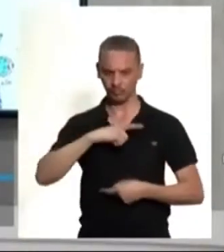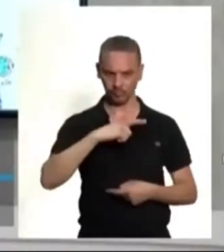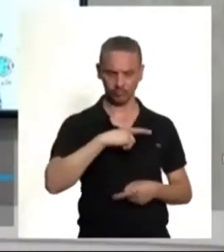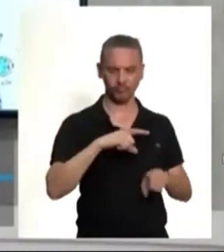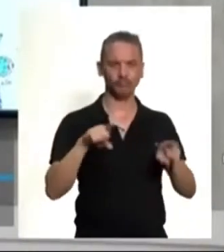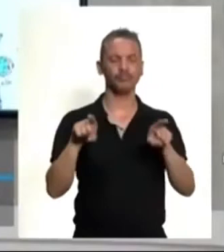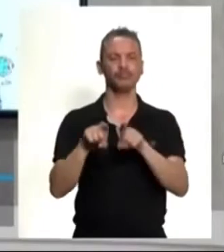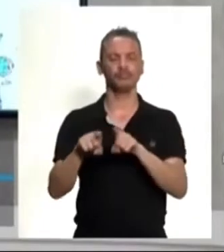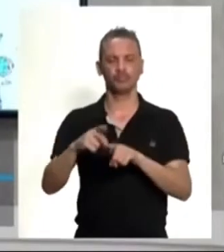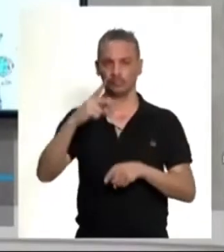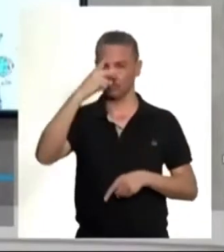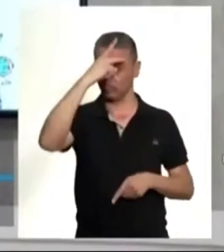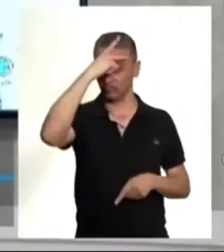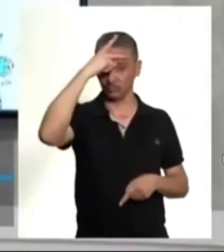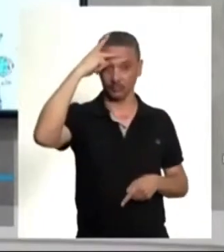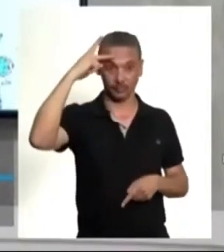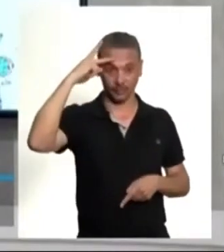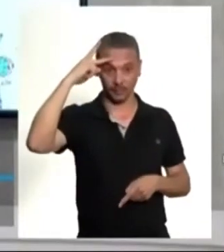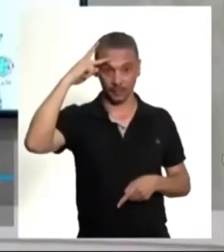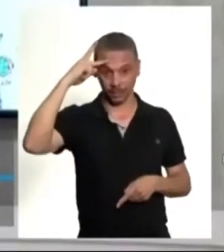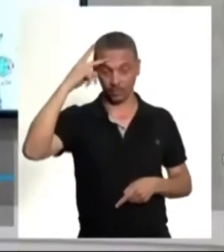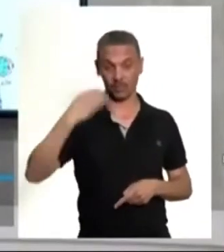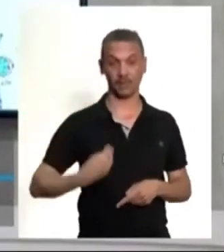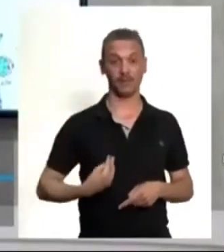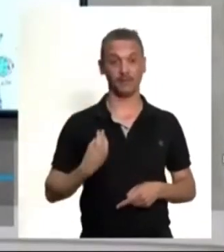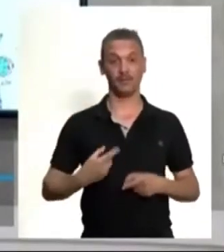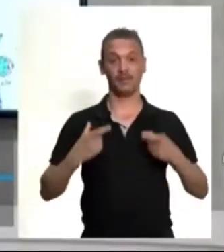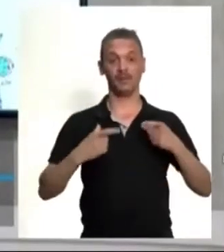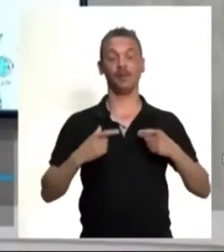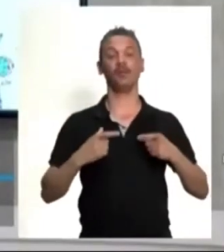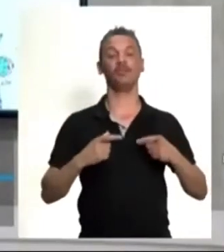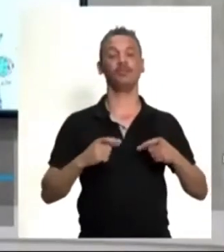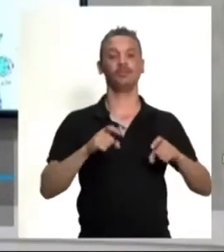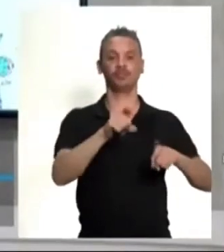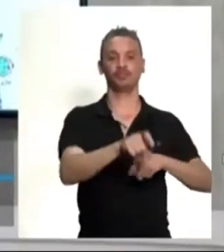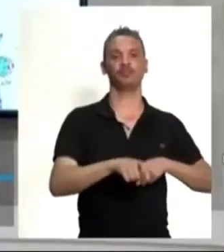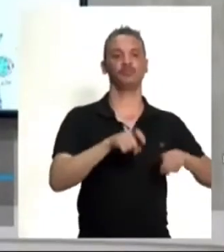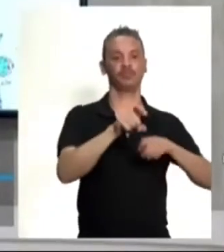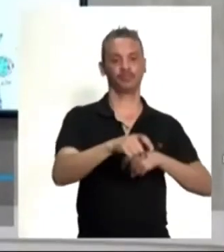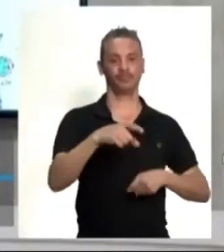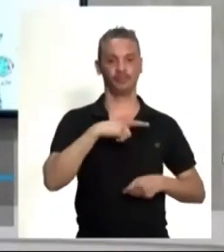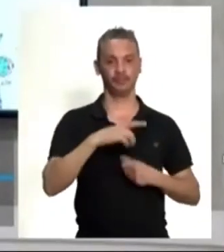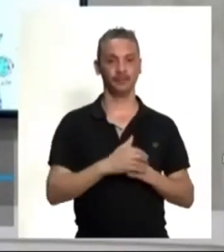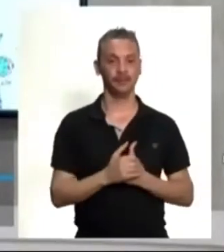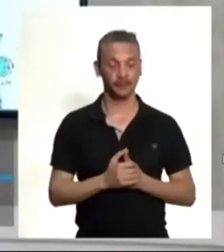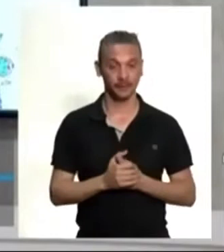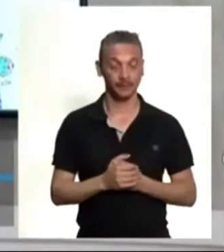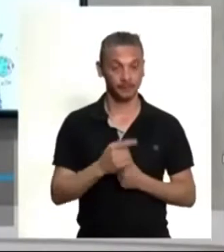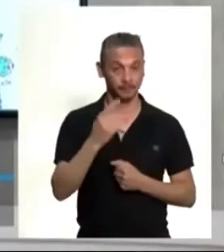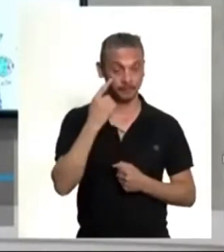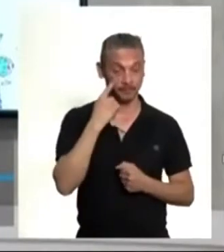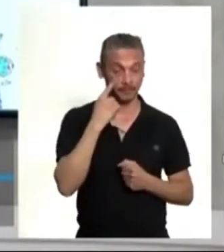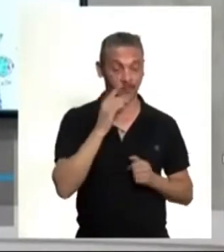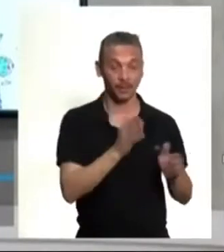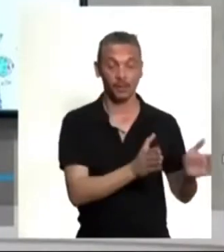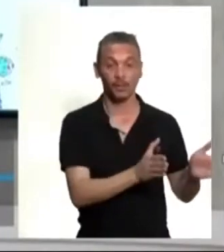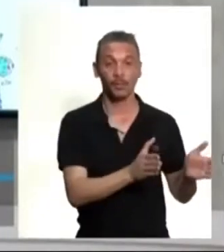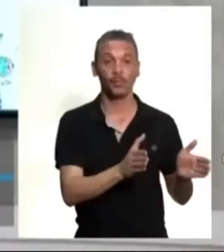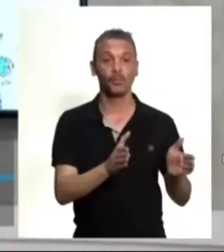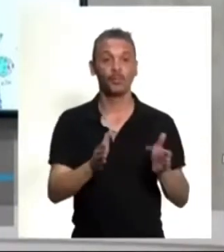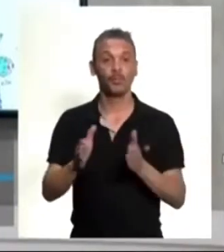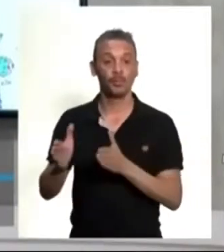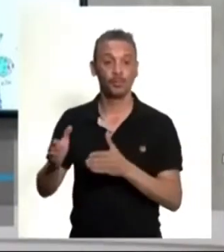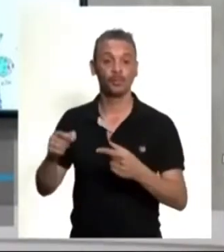tenho certeza, era a geração que vivia predominantemente no campo. Certo? Então, o processo